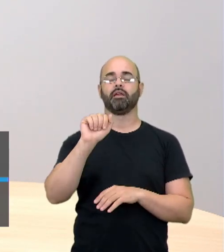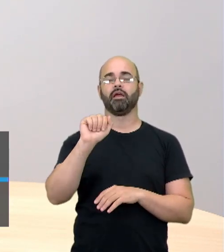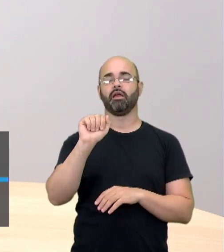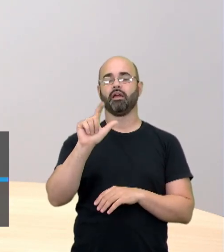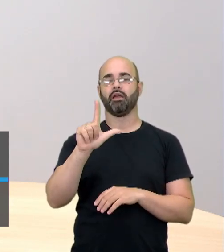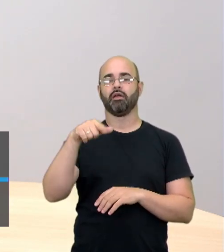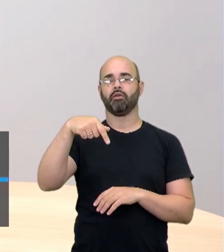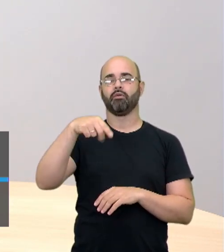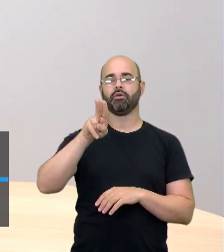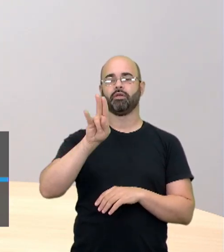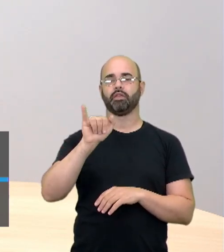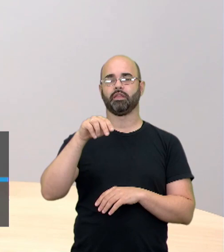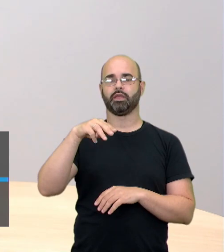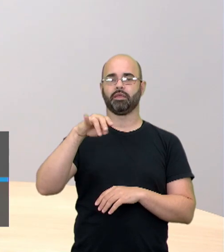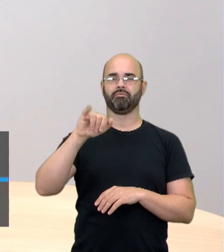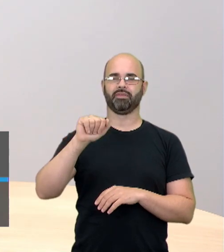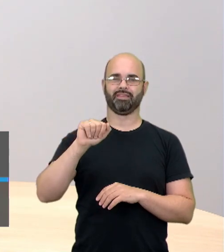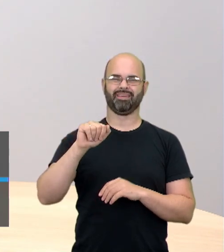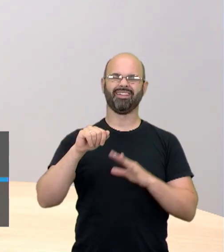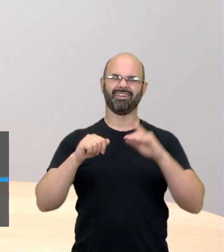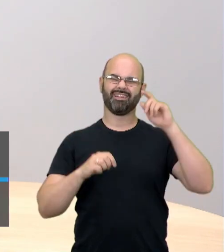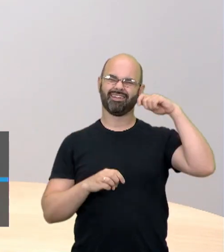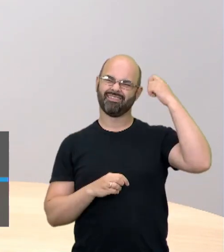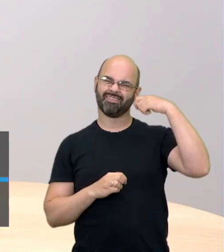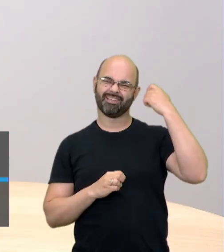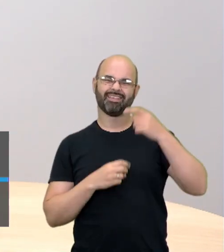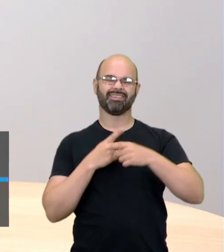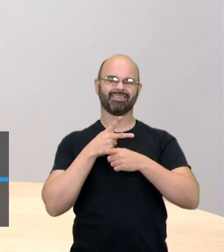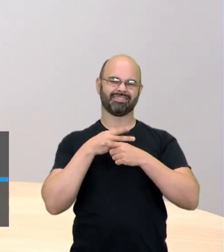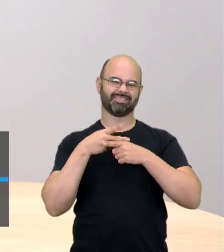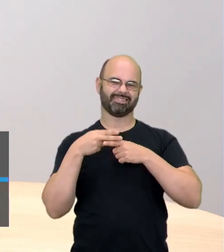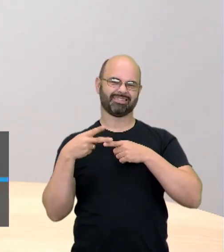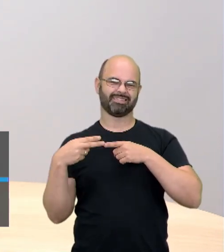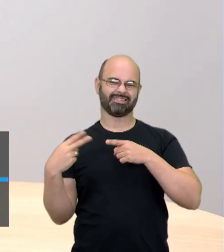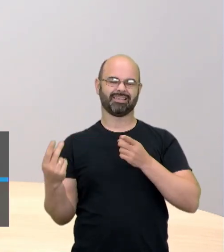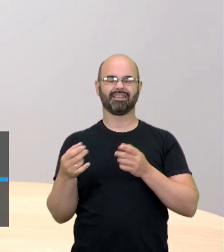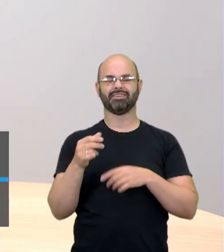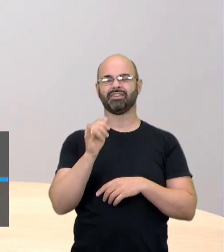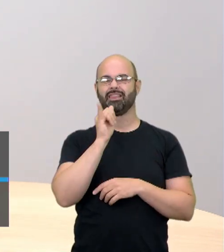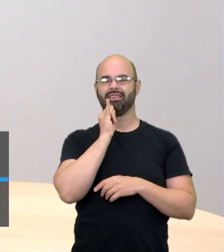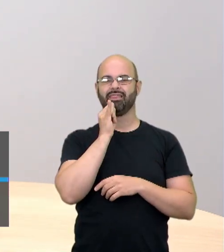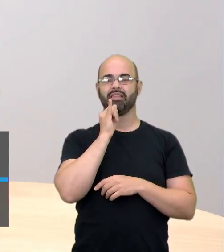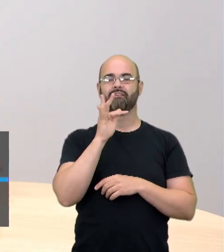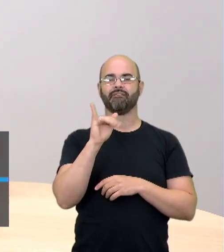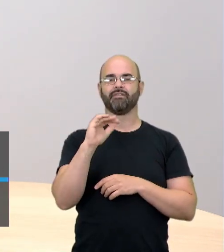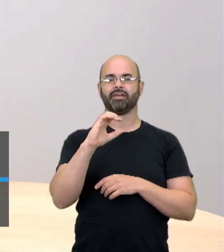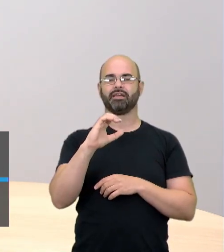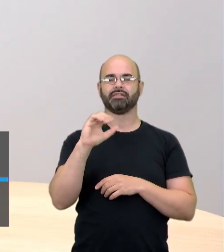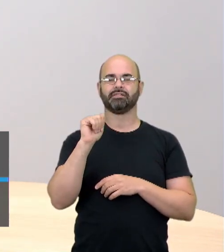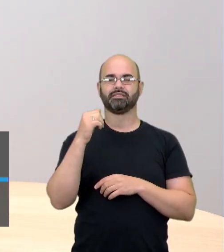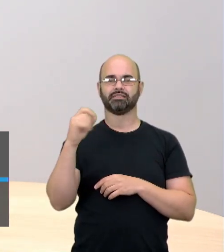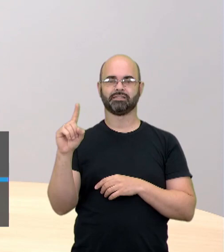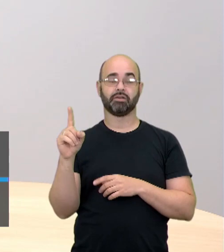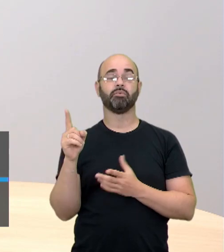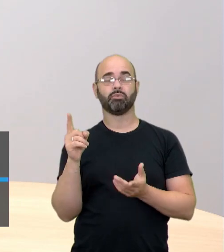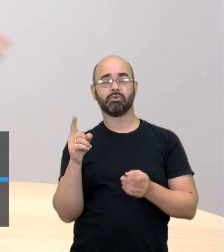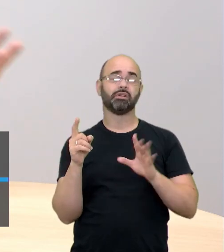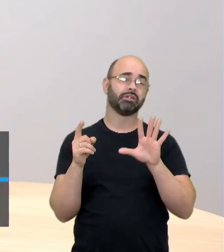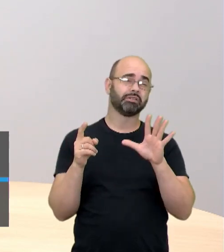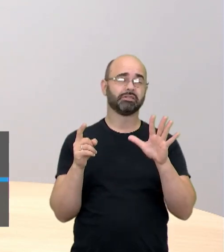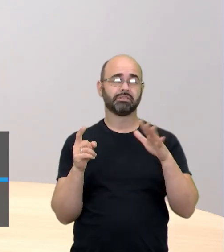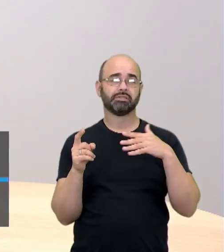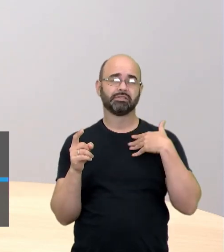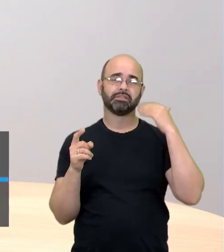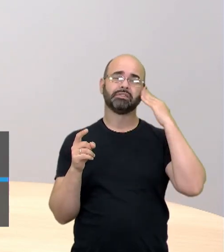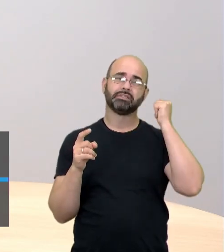essa palavra que aparece em filmes, séries, livros de ficção e que a gente sabe o que é, mas não sabe o que é uma coisa